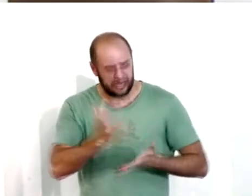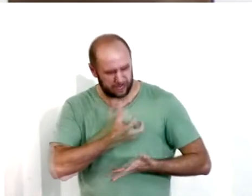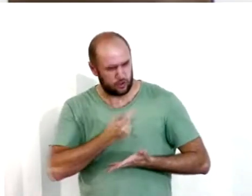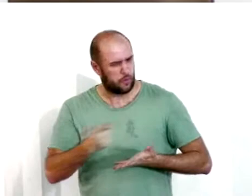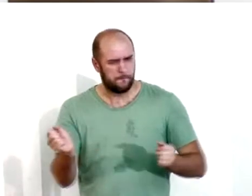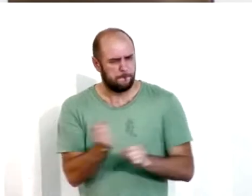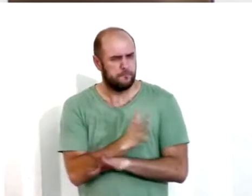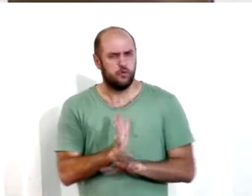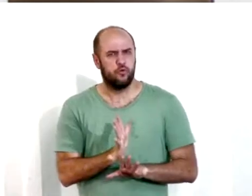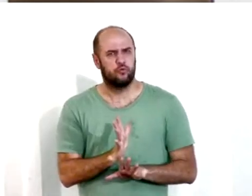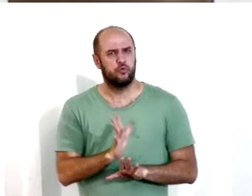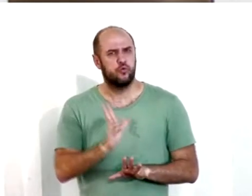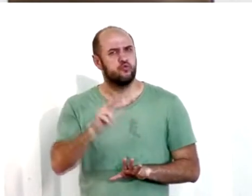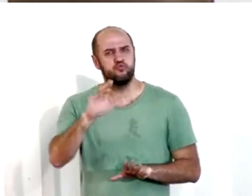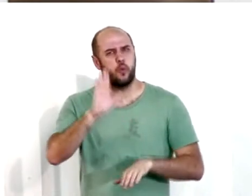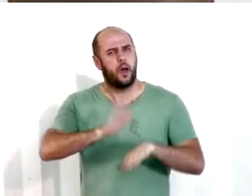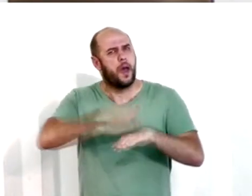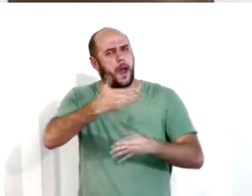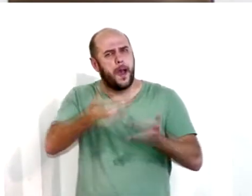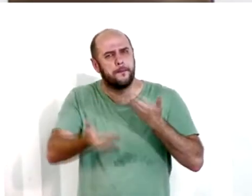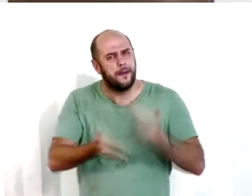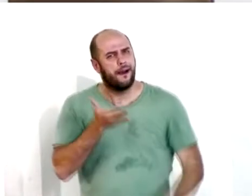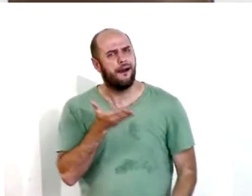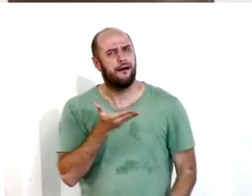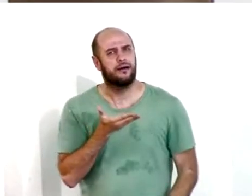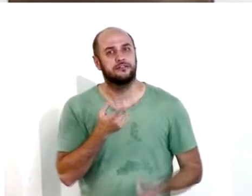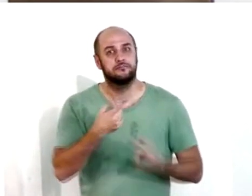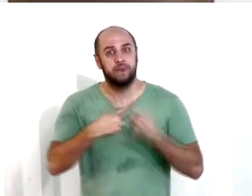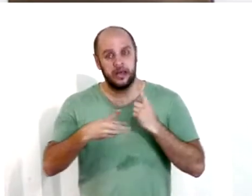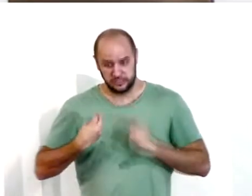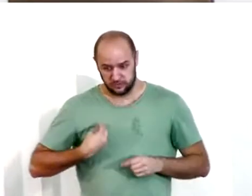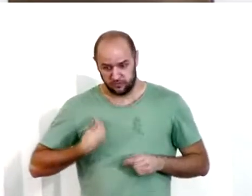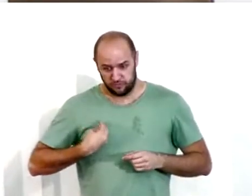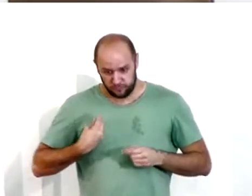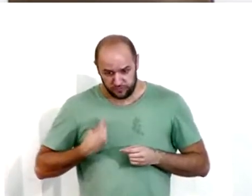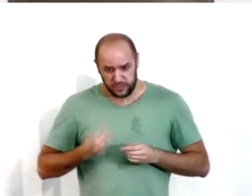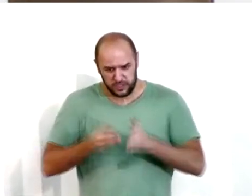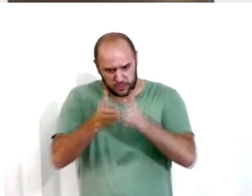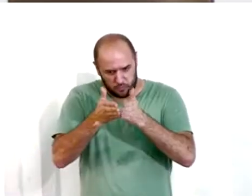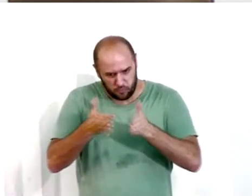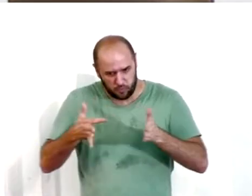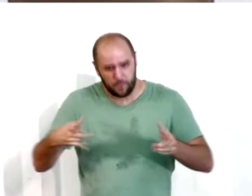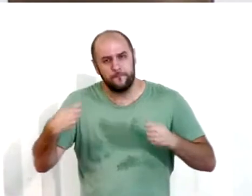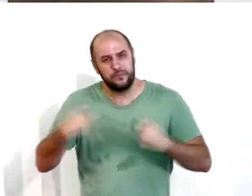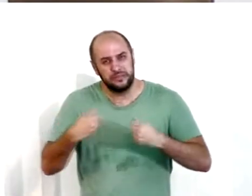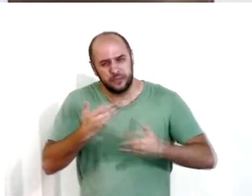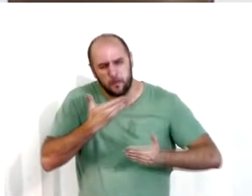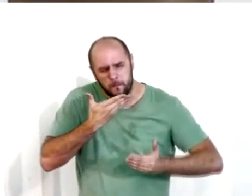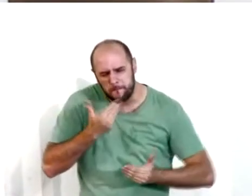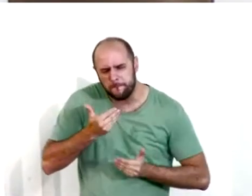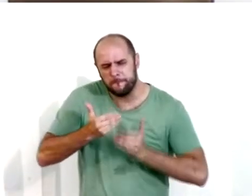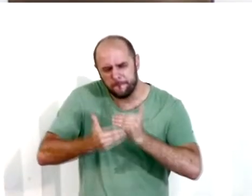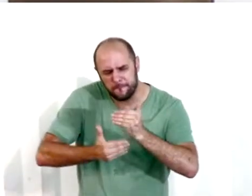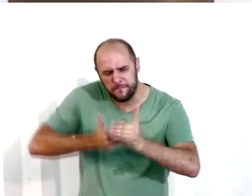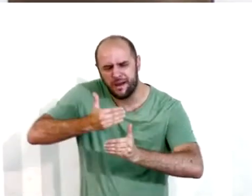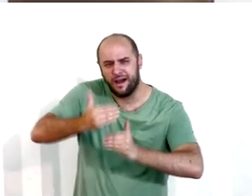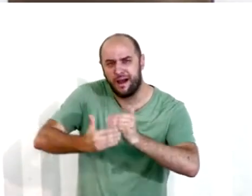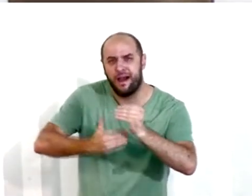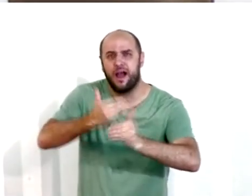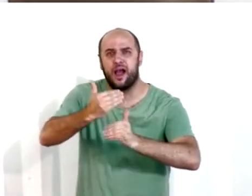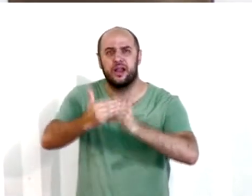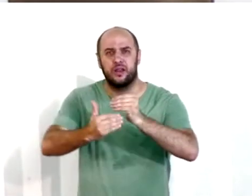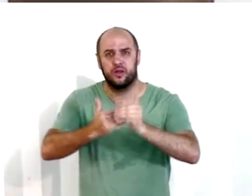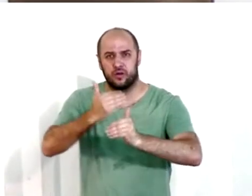salvo. Mas enquanto nós estamos sendo salvos, nós temos que nos aperfeiçoar à luz da verdade